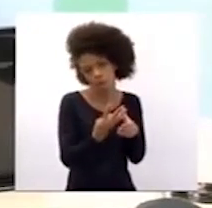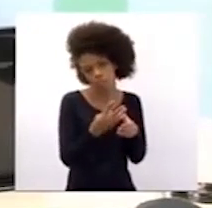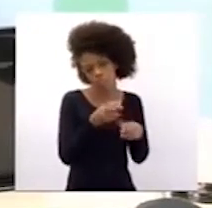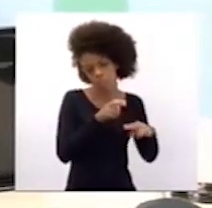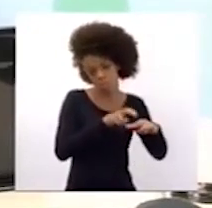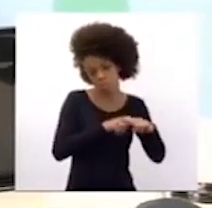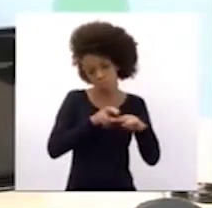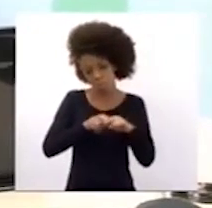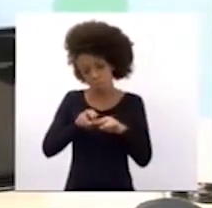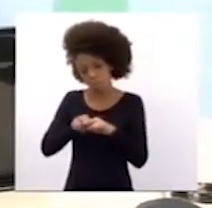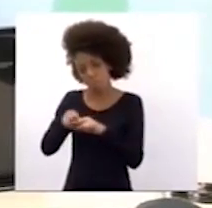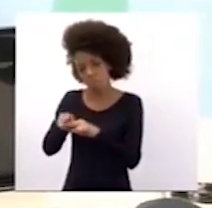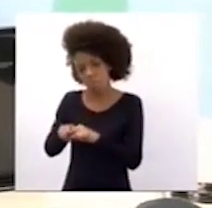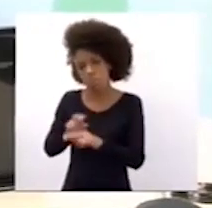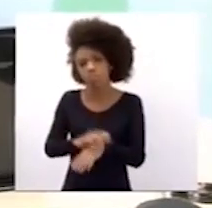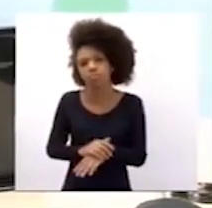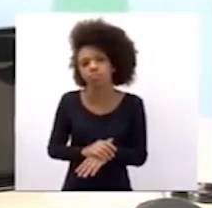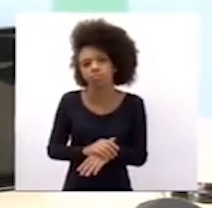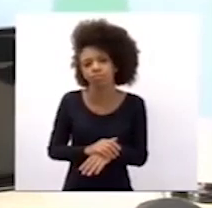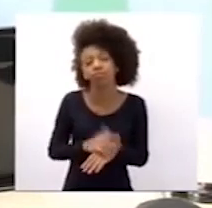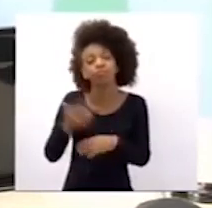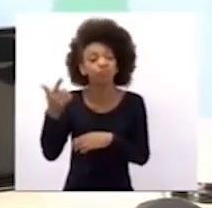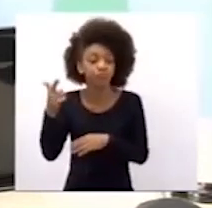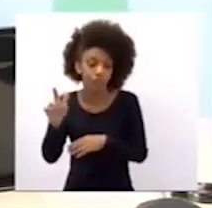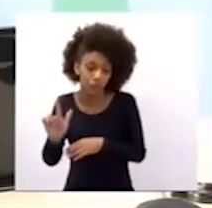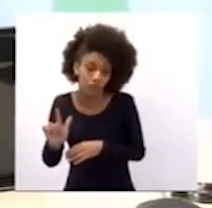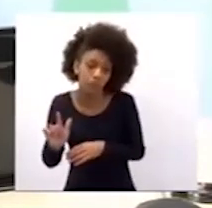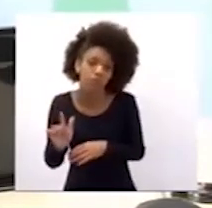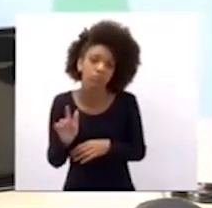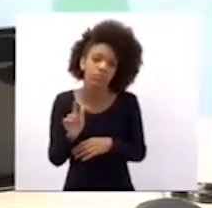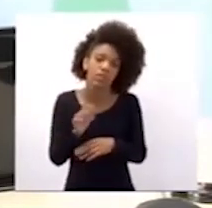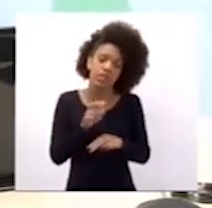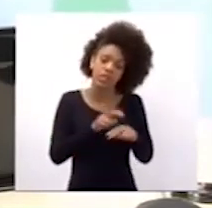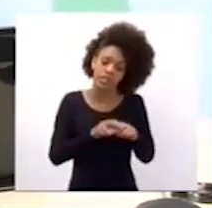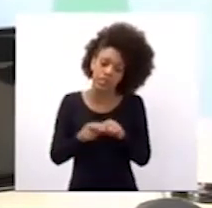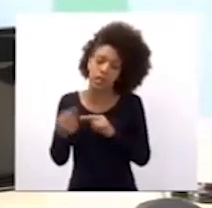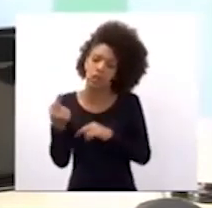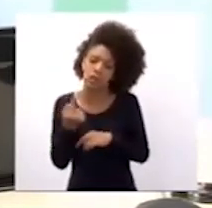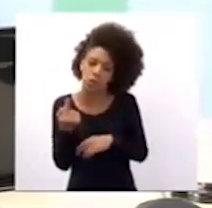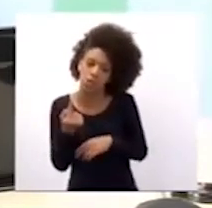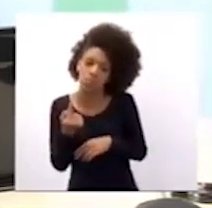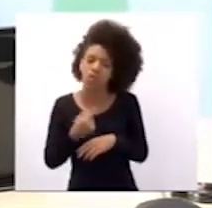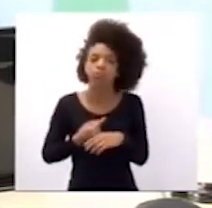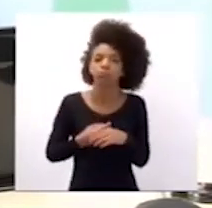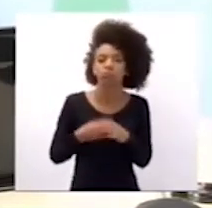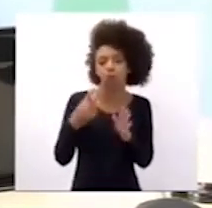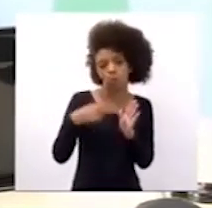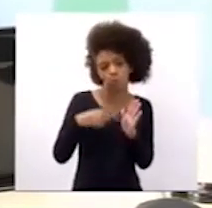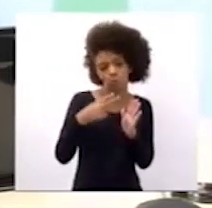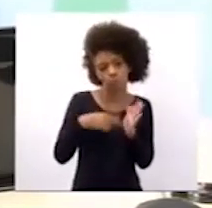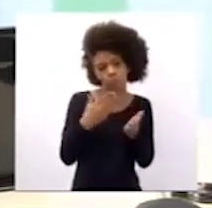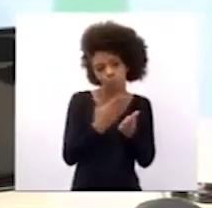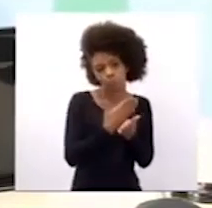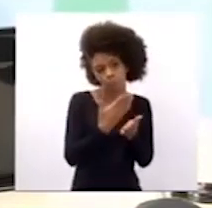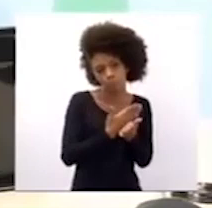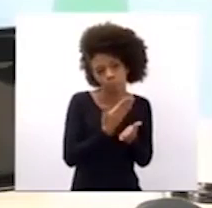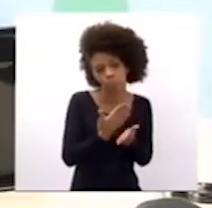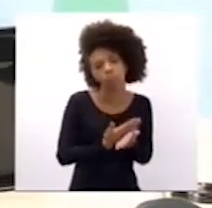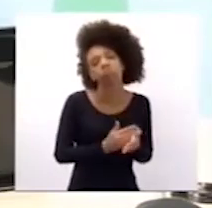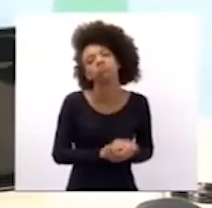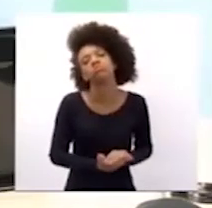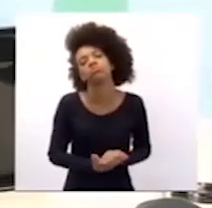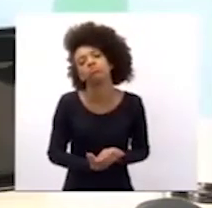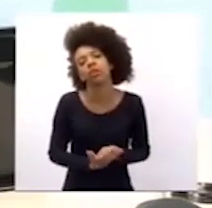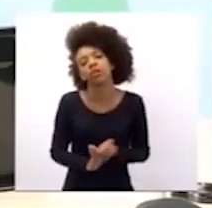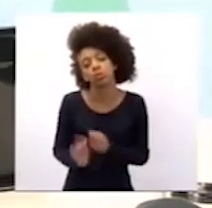suas cadeiras. Aí outras pessoas foram colocando sentados, sozinho, consultando livros, sentados em dupla,